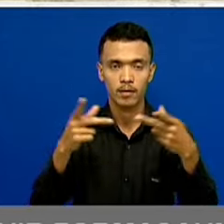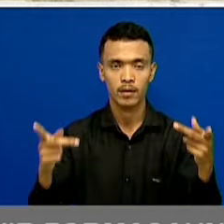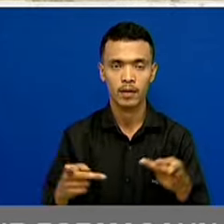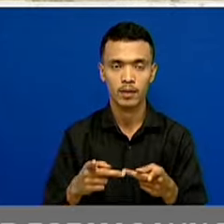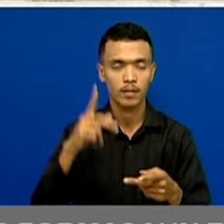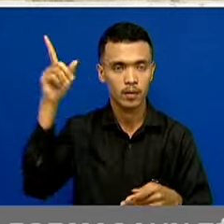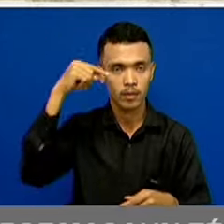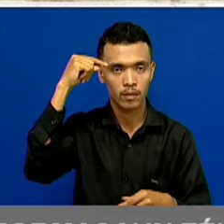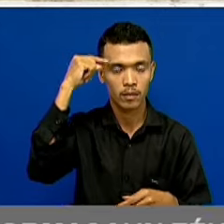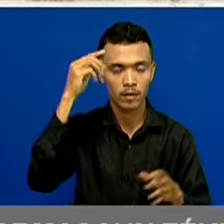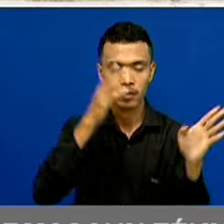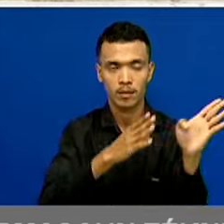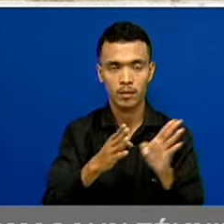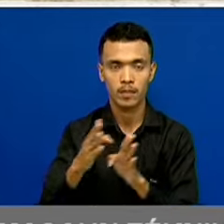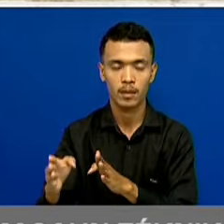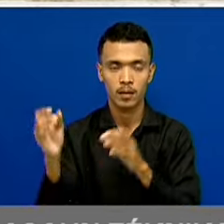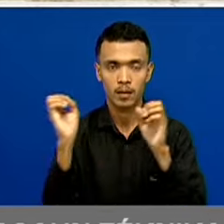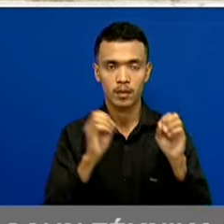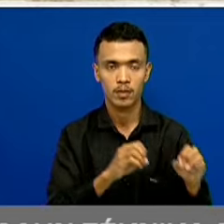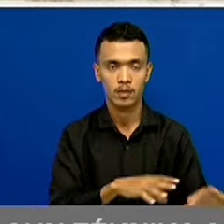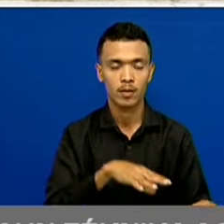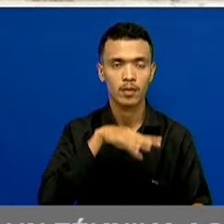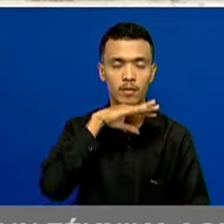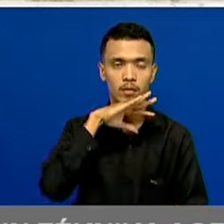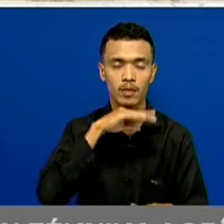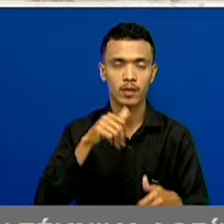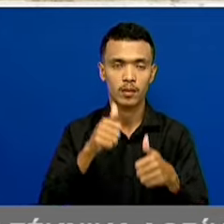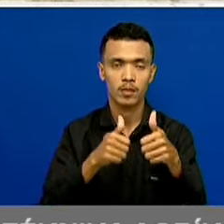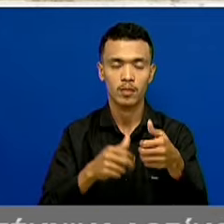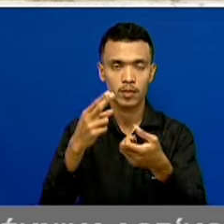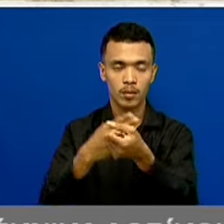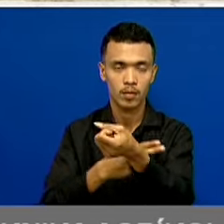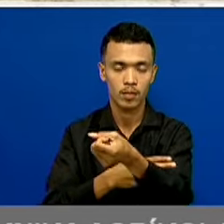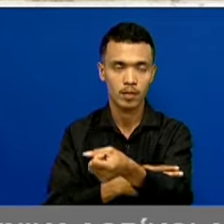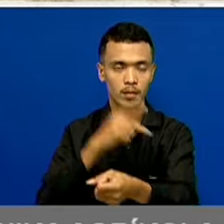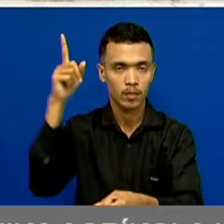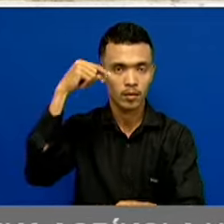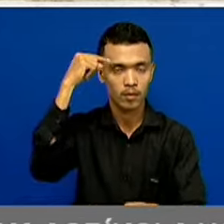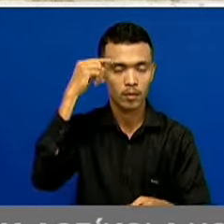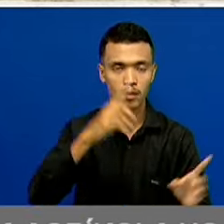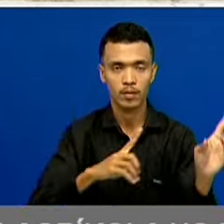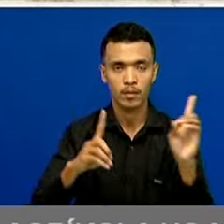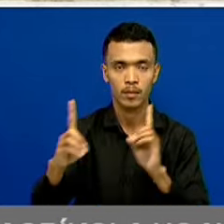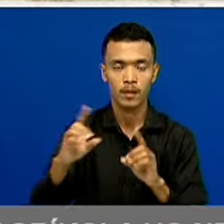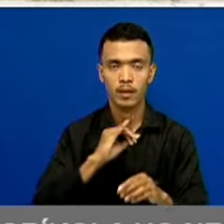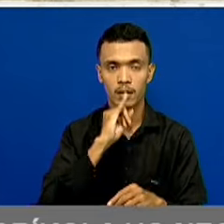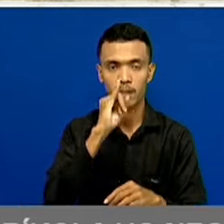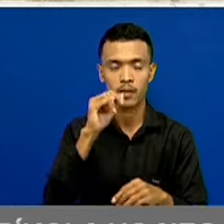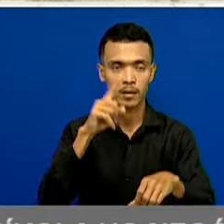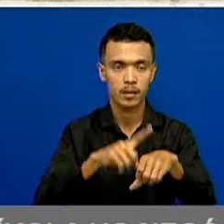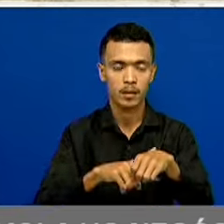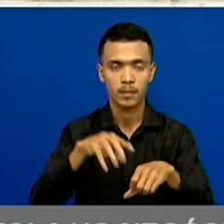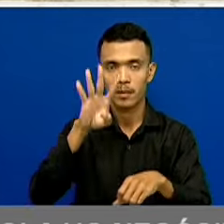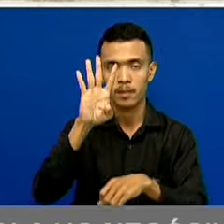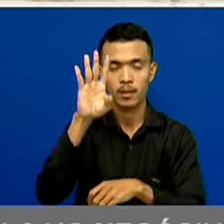ona. Nomos bankira sue lixo tuir horário nebe maka governo estabelece ona maka iha tuku hat